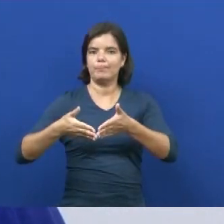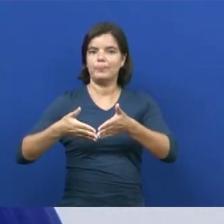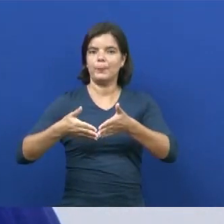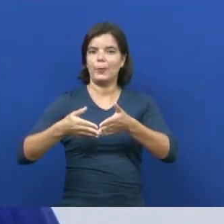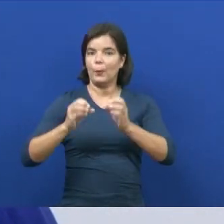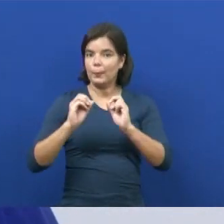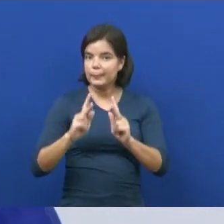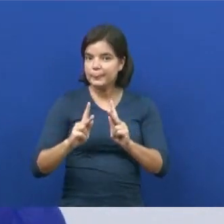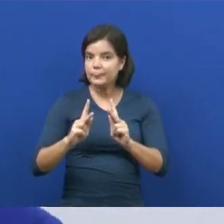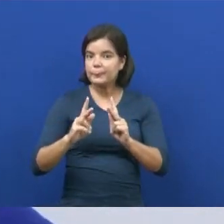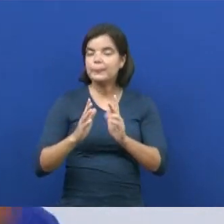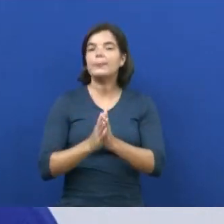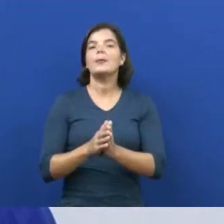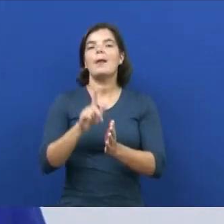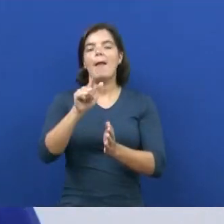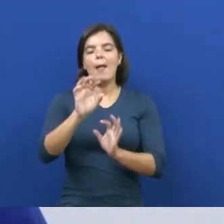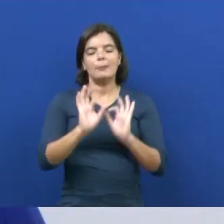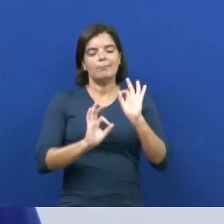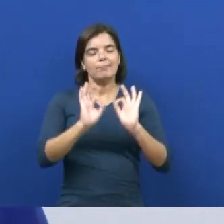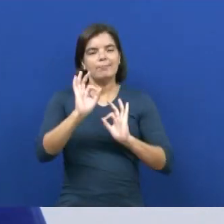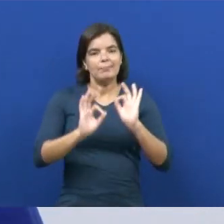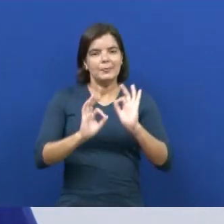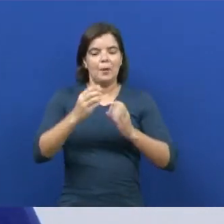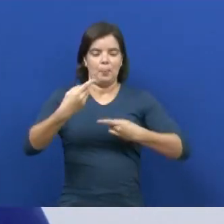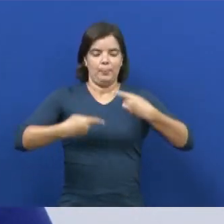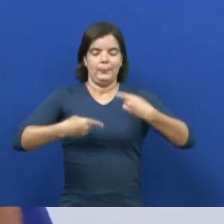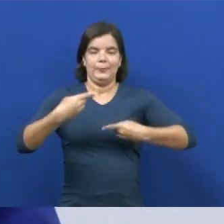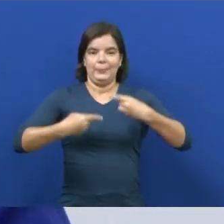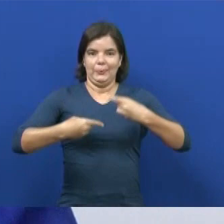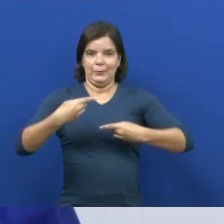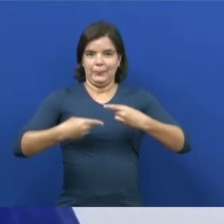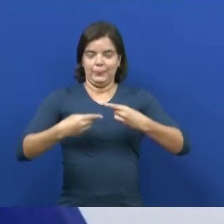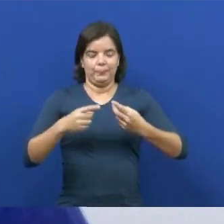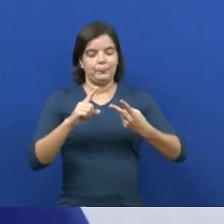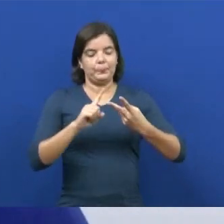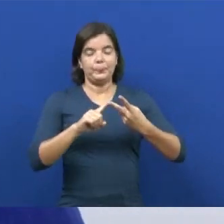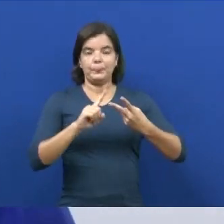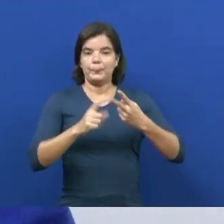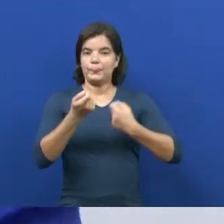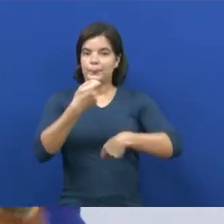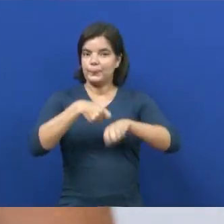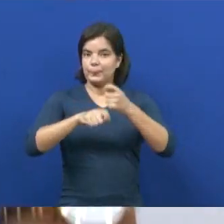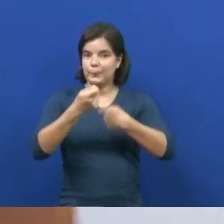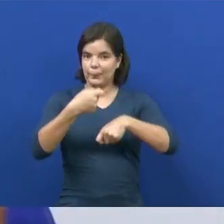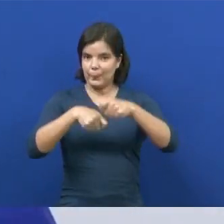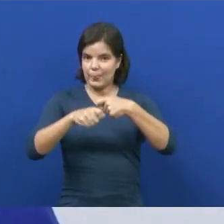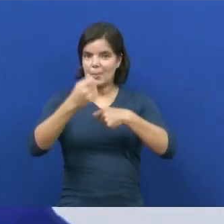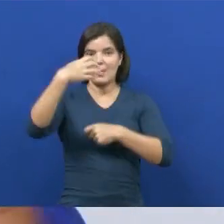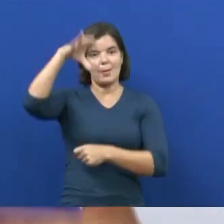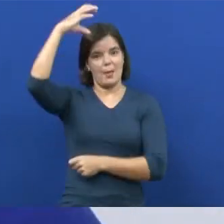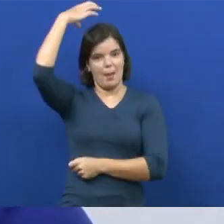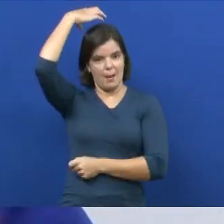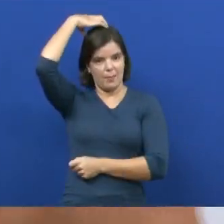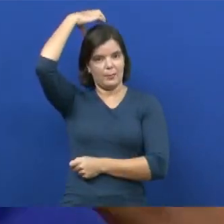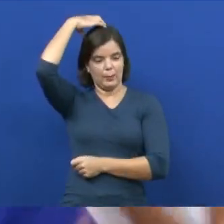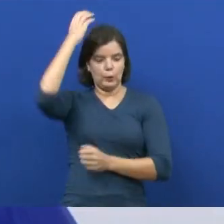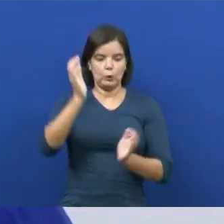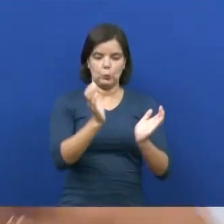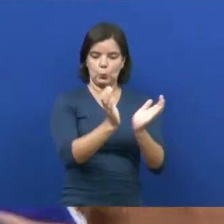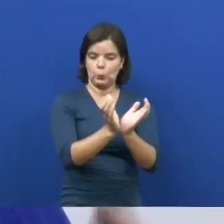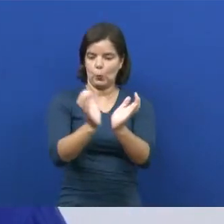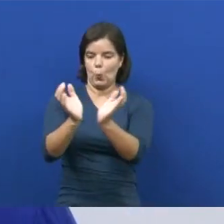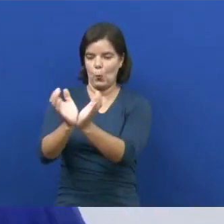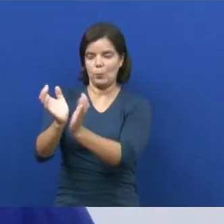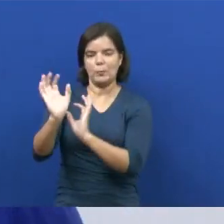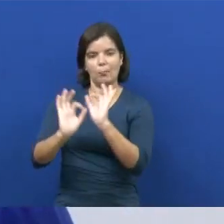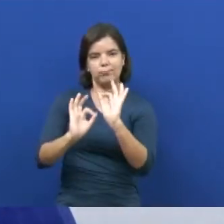mãos, ok? Isso era uma forma da política. Na economia, esses reis, esses reinos que estavam